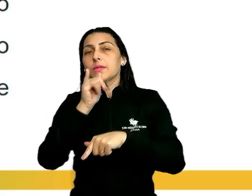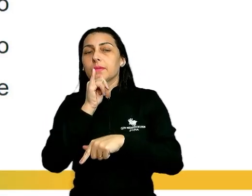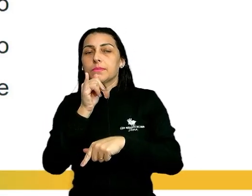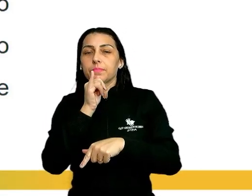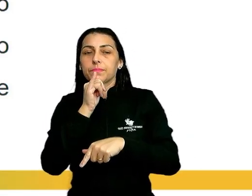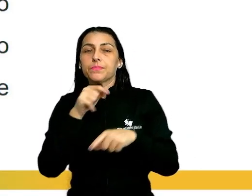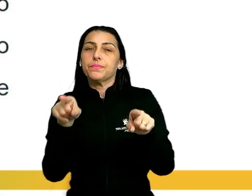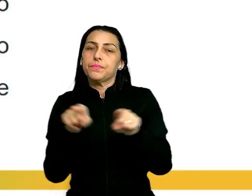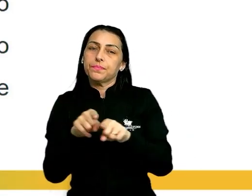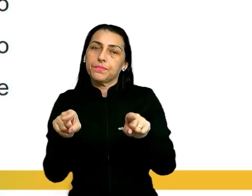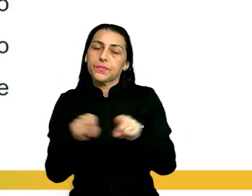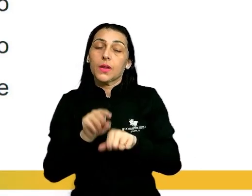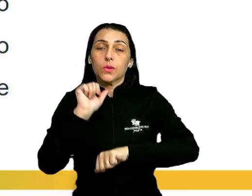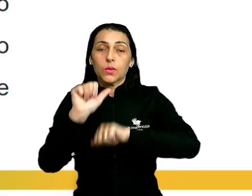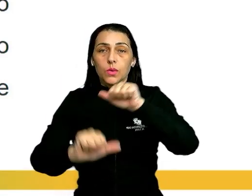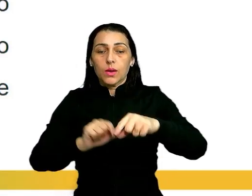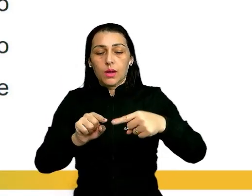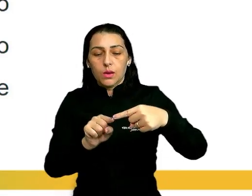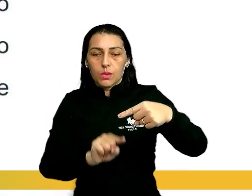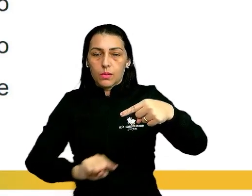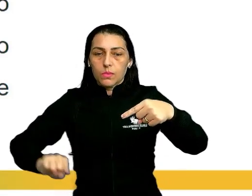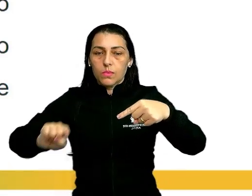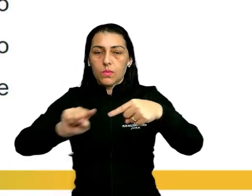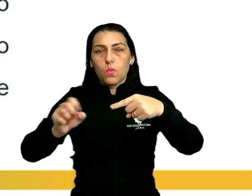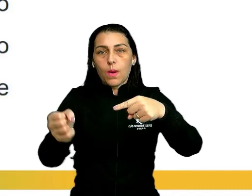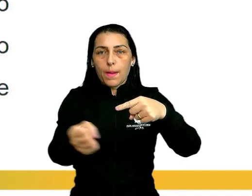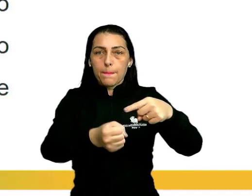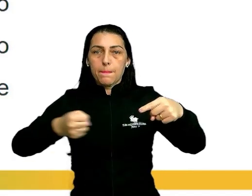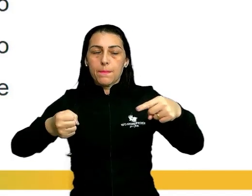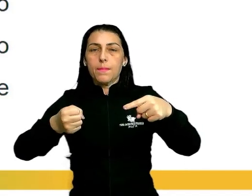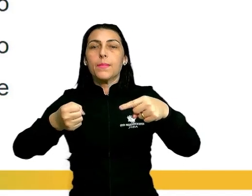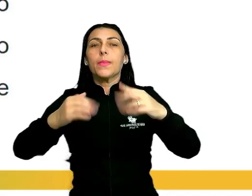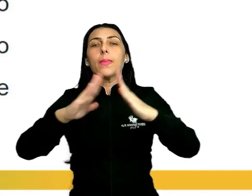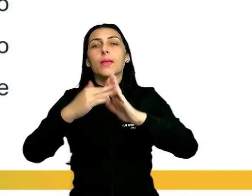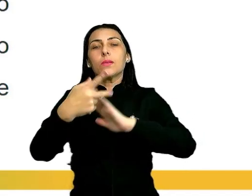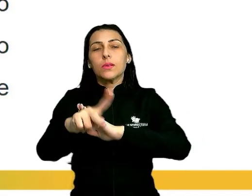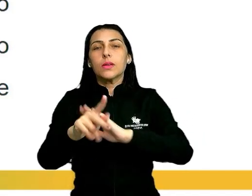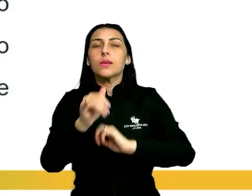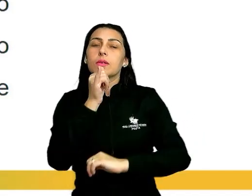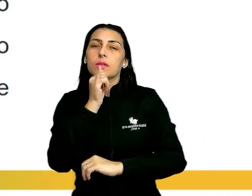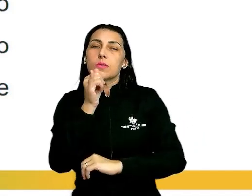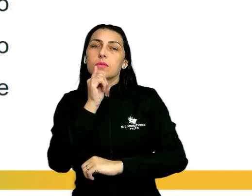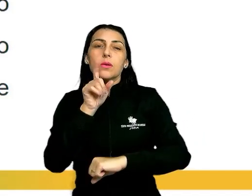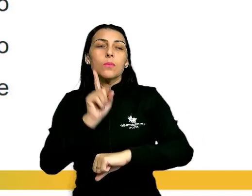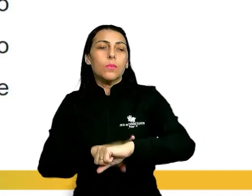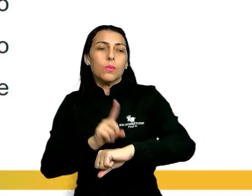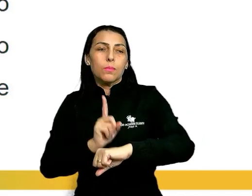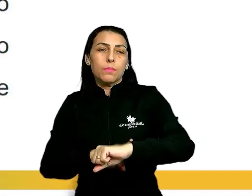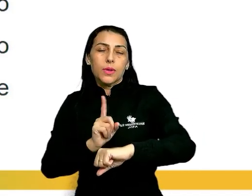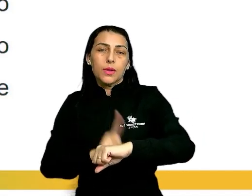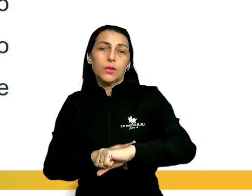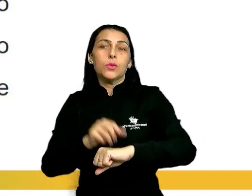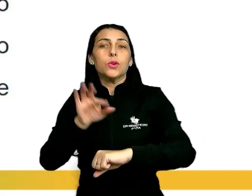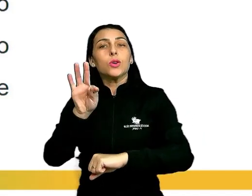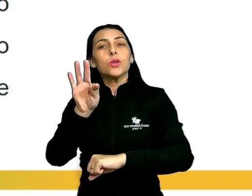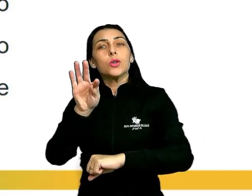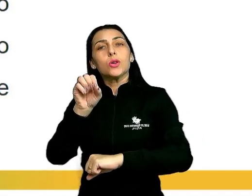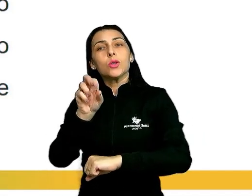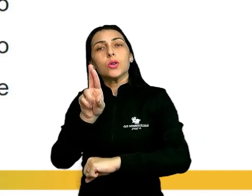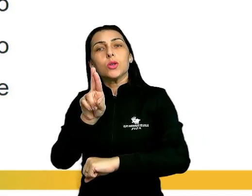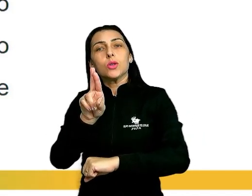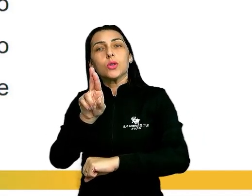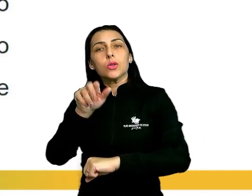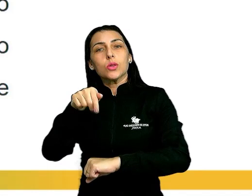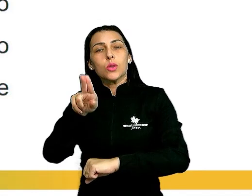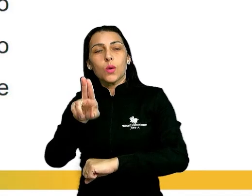temos aí tanto de você trocar o pneu de um carro né ou abrir a porta da sua casa é um exemplo de momento de força ou de torque a